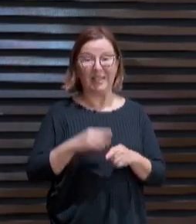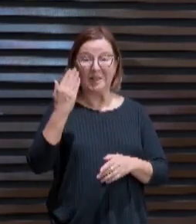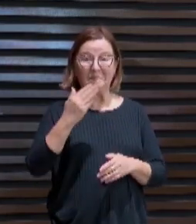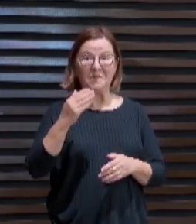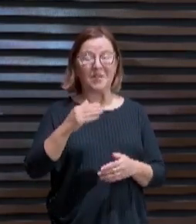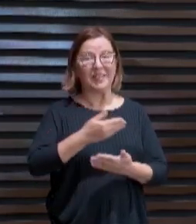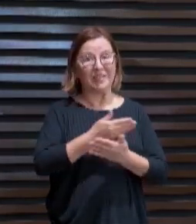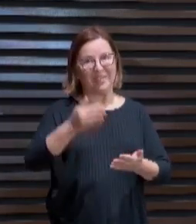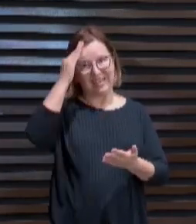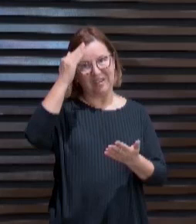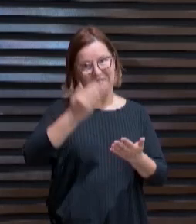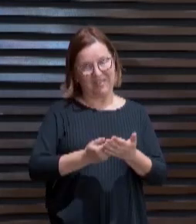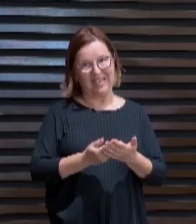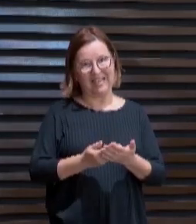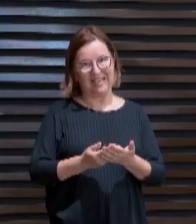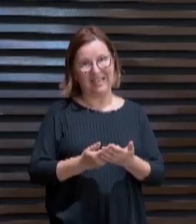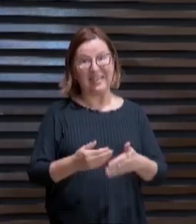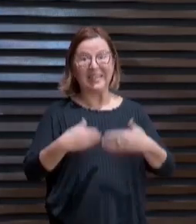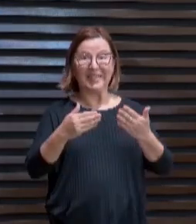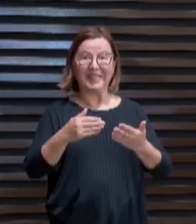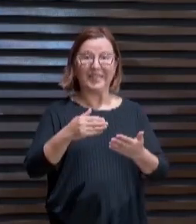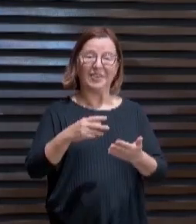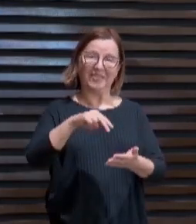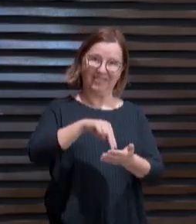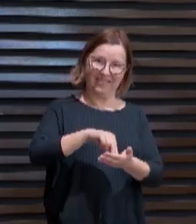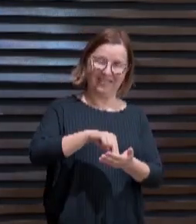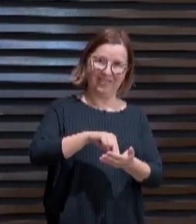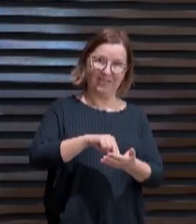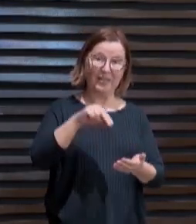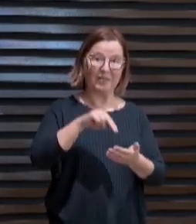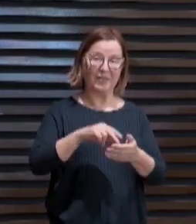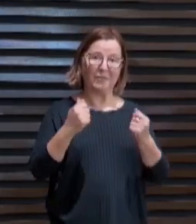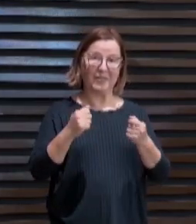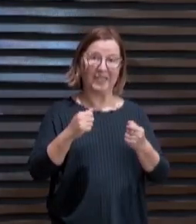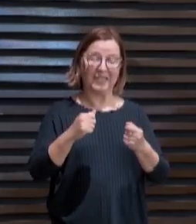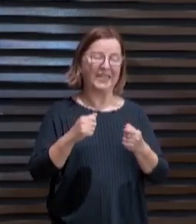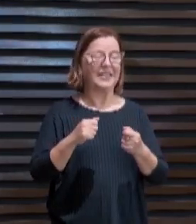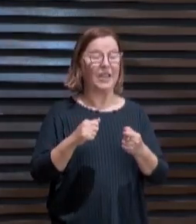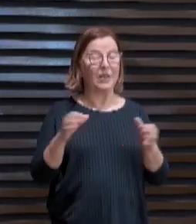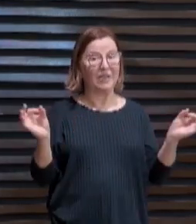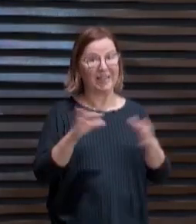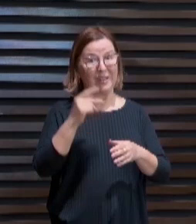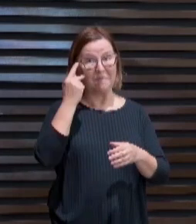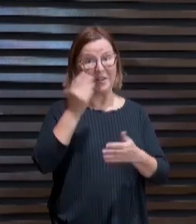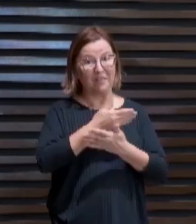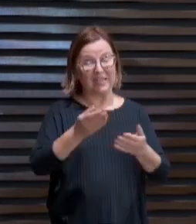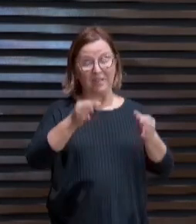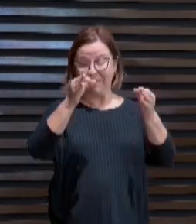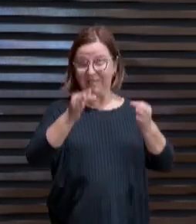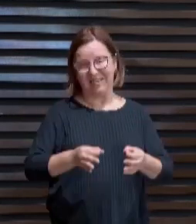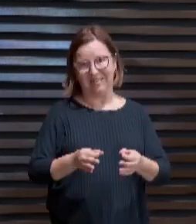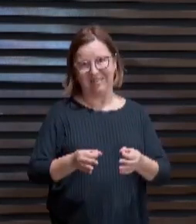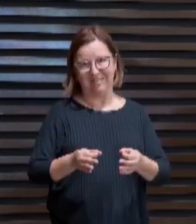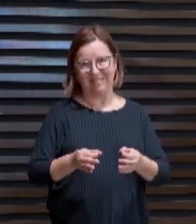produz perseverança. Ora, a perseverança deve ter ação completa, para que sejais perfeitos e íntegros, em